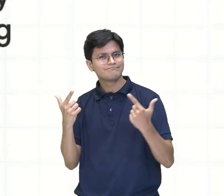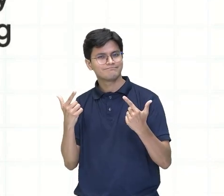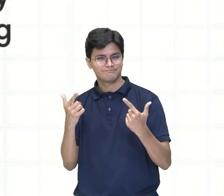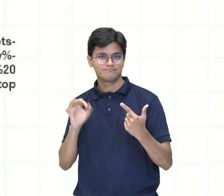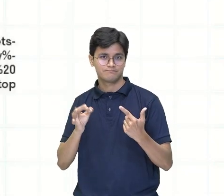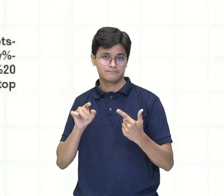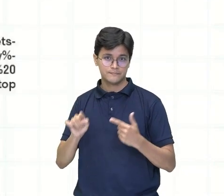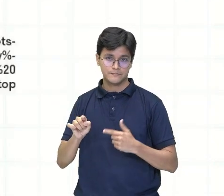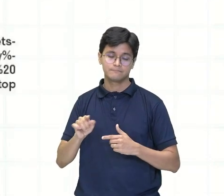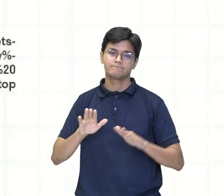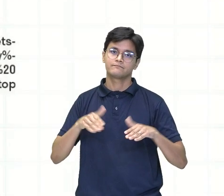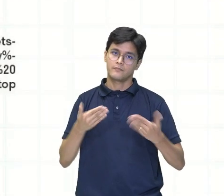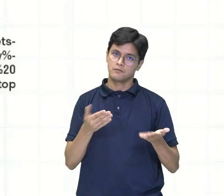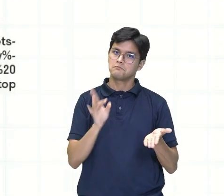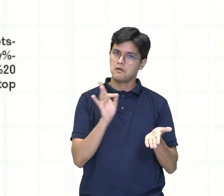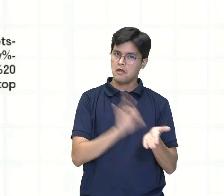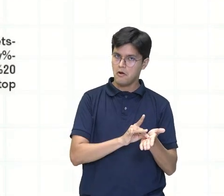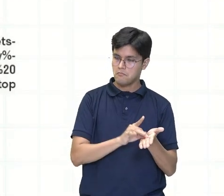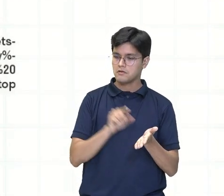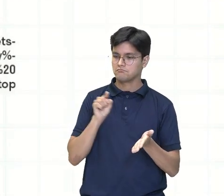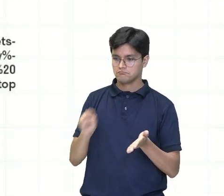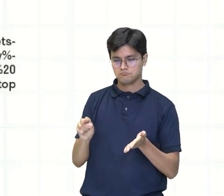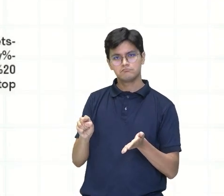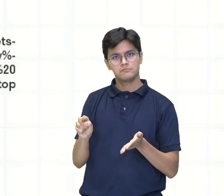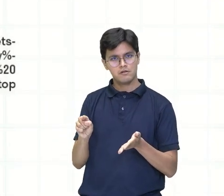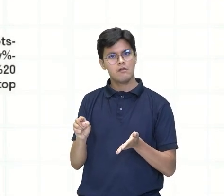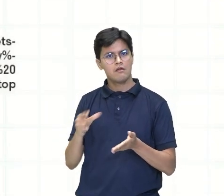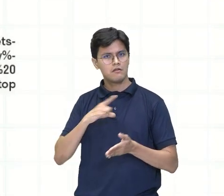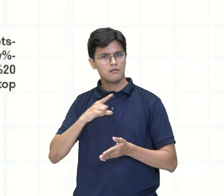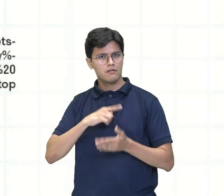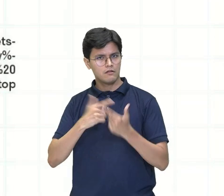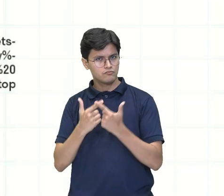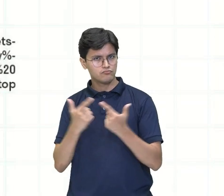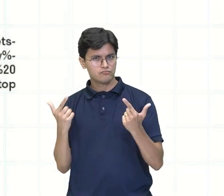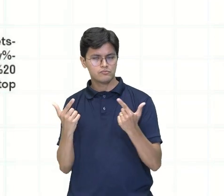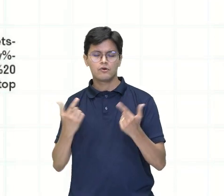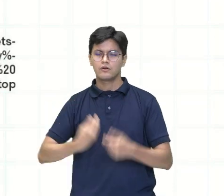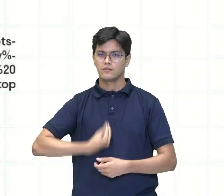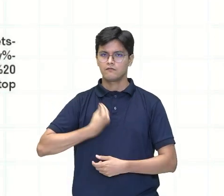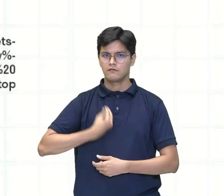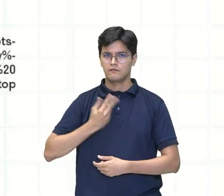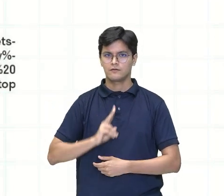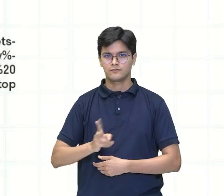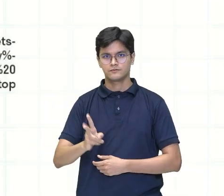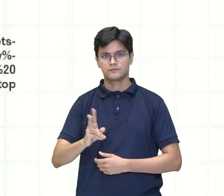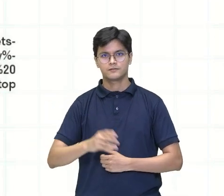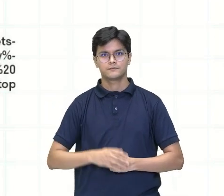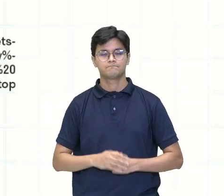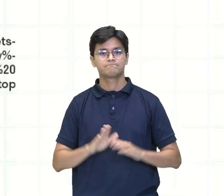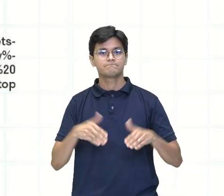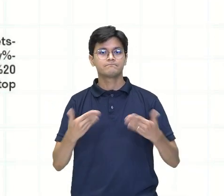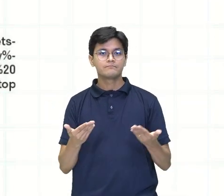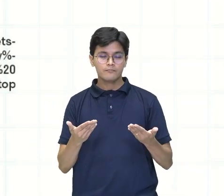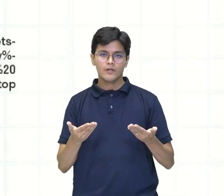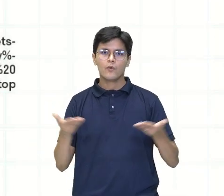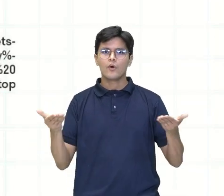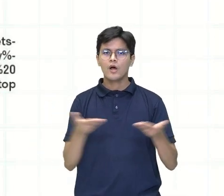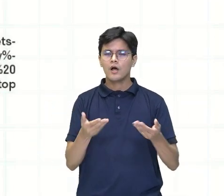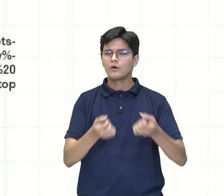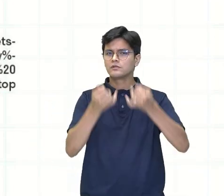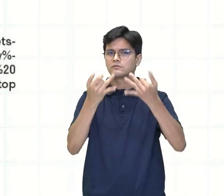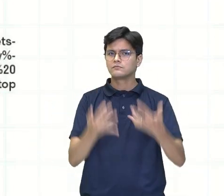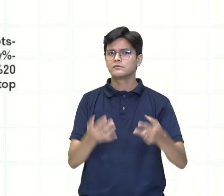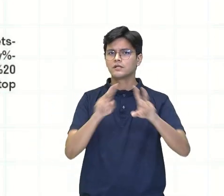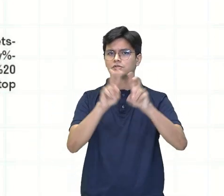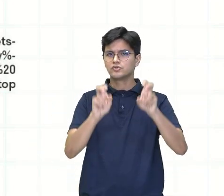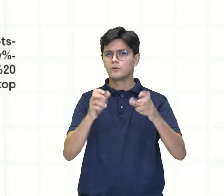was. Realmente, muito sortudo esse senhor. Continuando. Agora ele vai falar um pouquinho desse sistema,